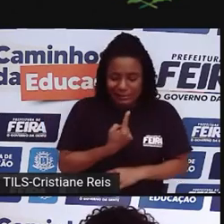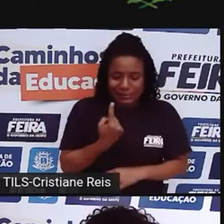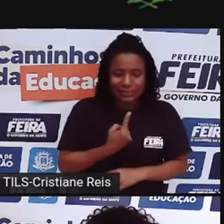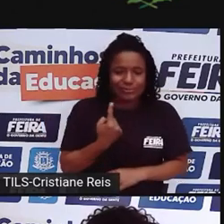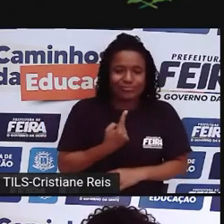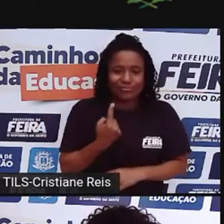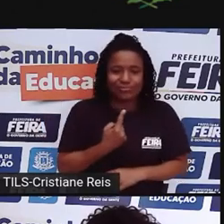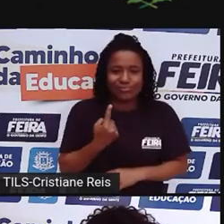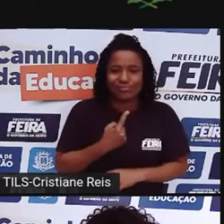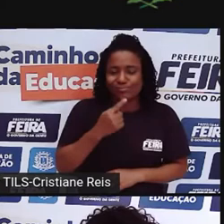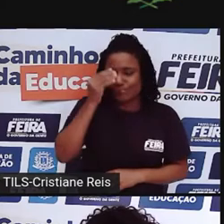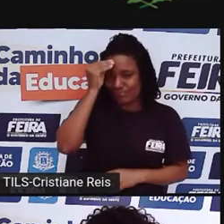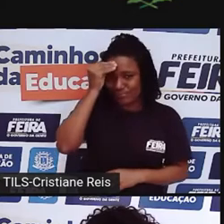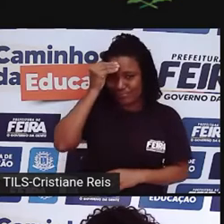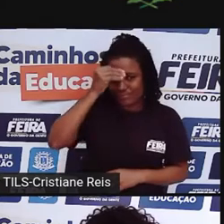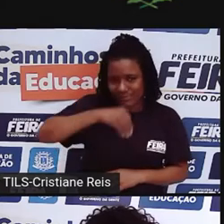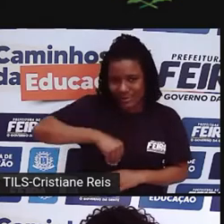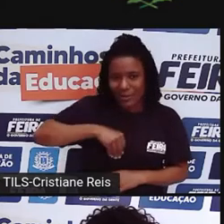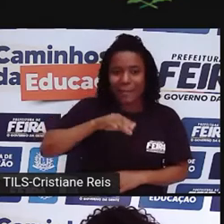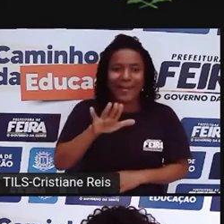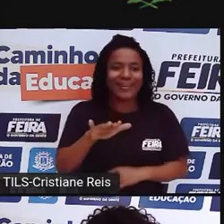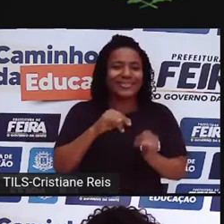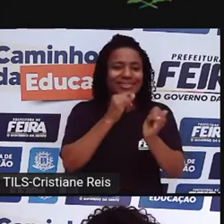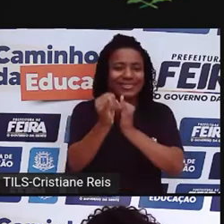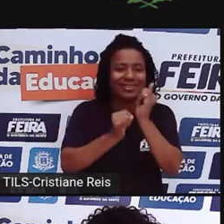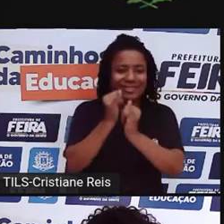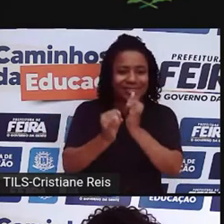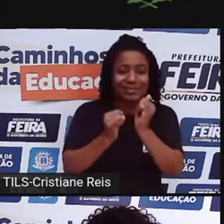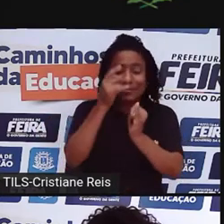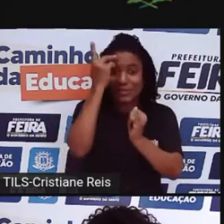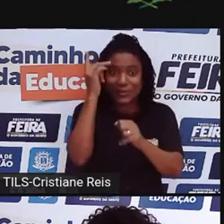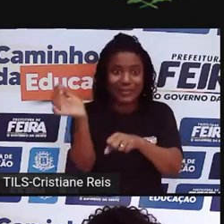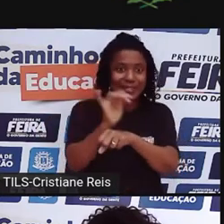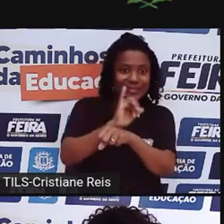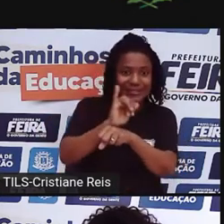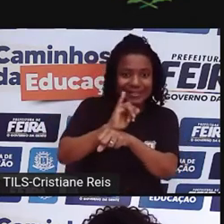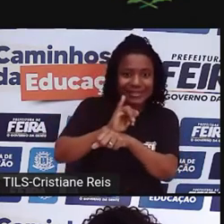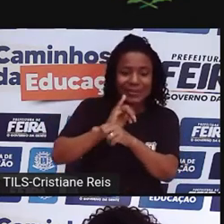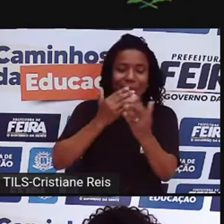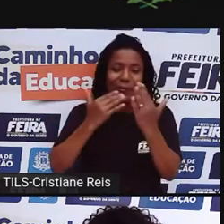né, e a internet acaba dando voz a esses movimentos.